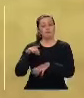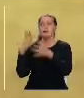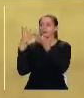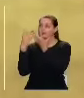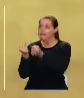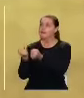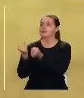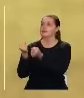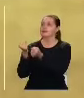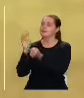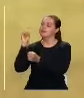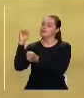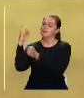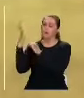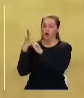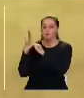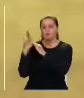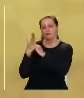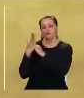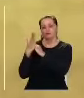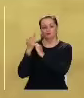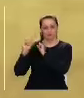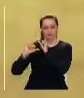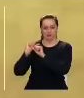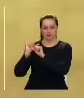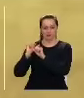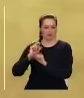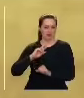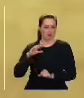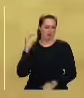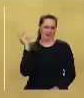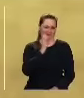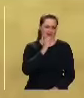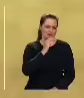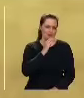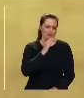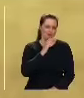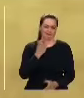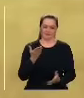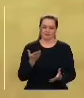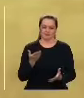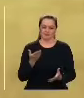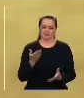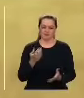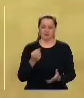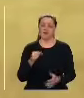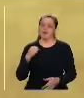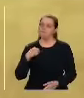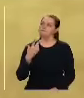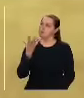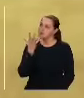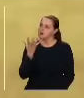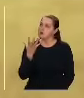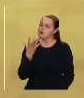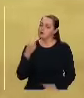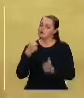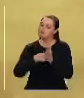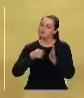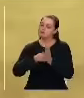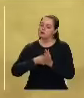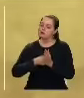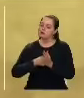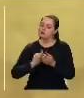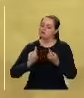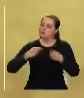te ajude a mudar. Não vai ser no estalar de dedo. Eu quero. Eu estou lutando contra o meu coração, contra o que